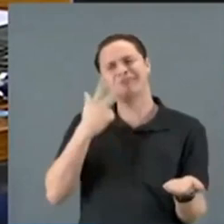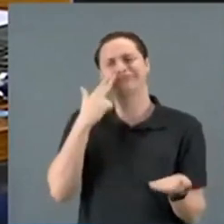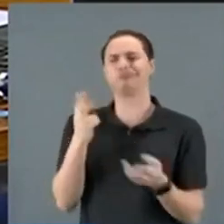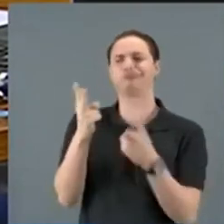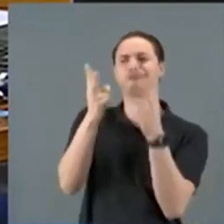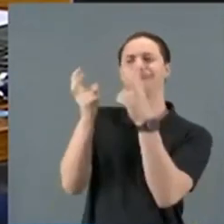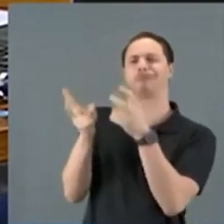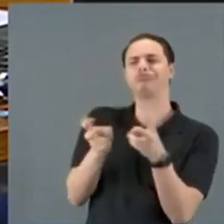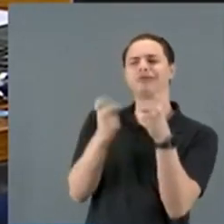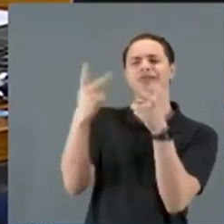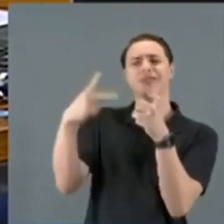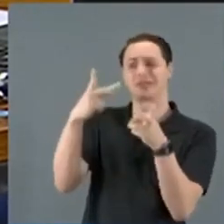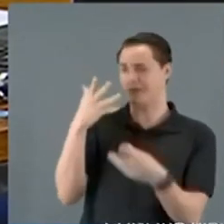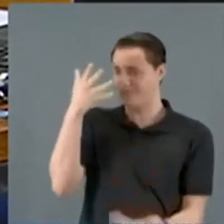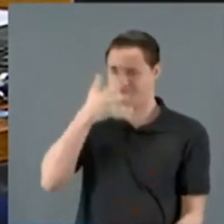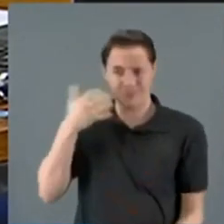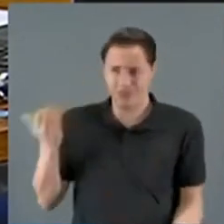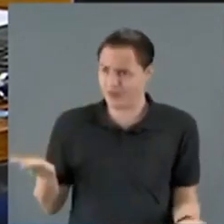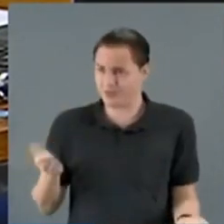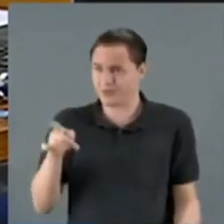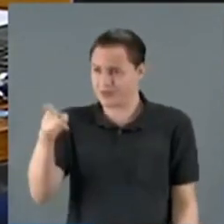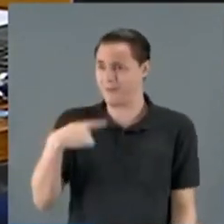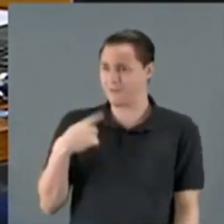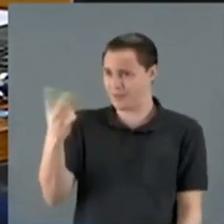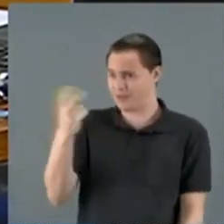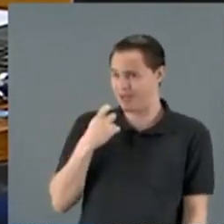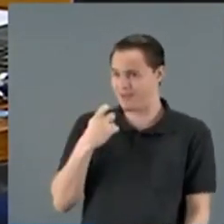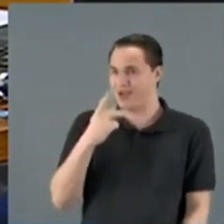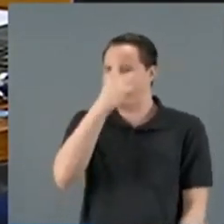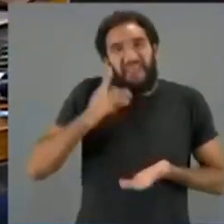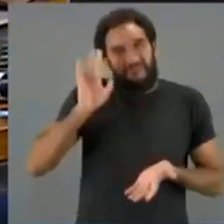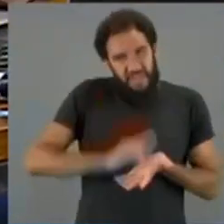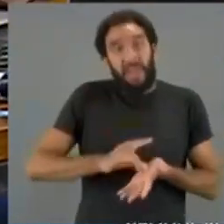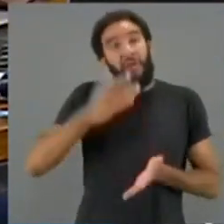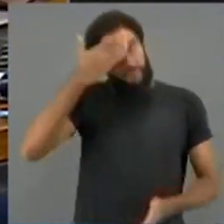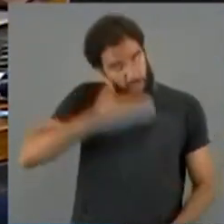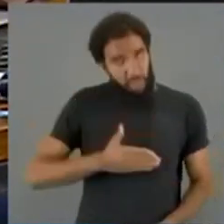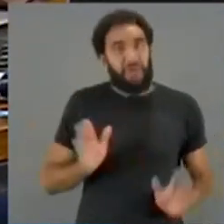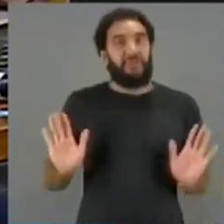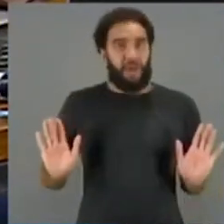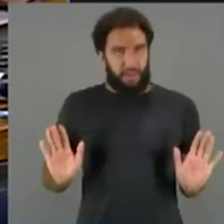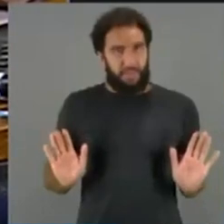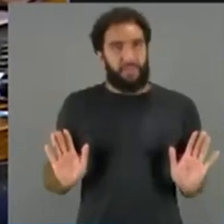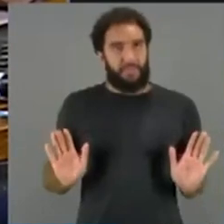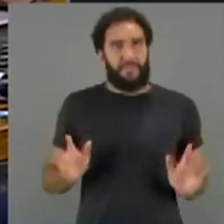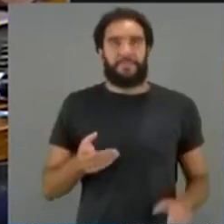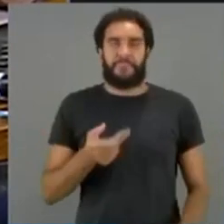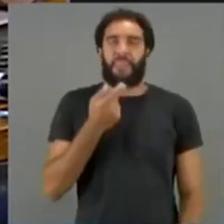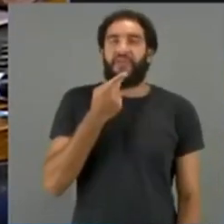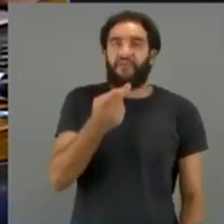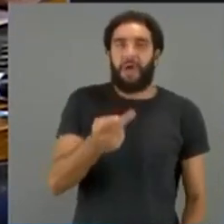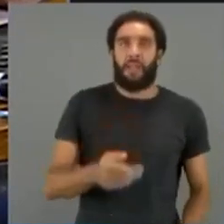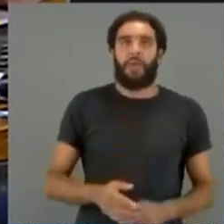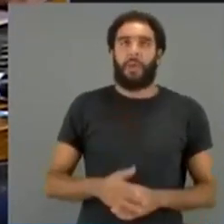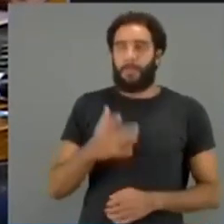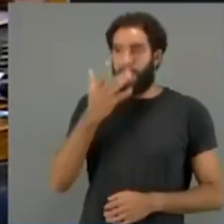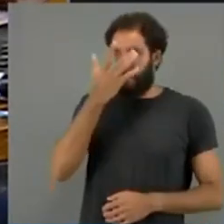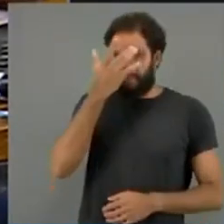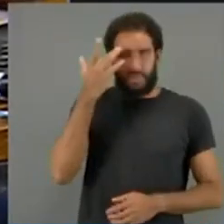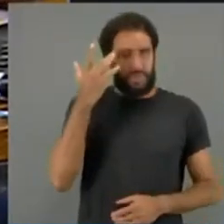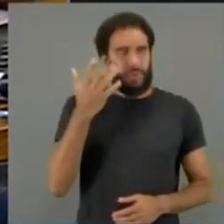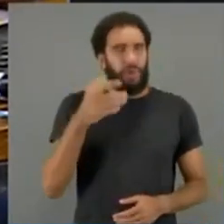do depoimento do senhor até agora. O senhor está vendo que o peixe morre pela boca? Olha o que o senhor disse para o Mauro